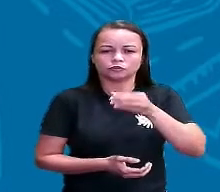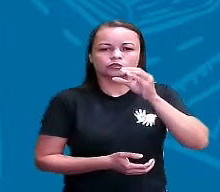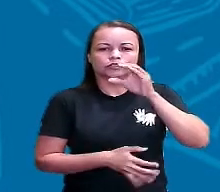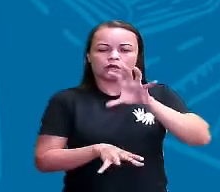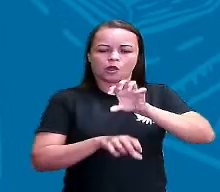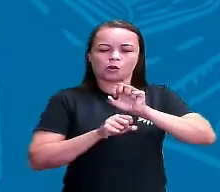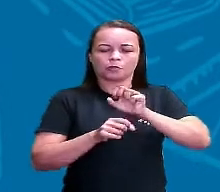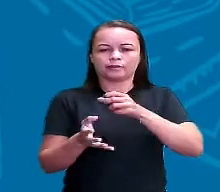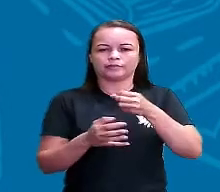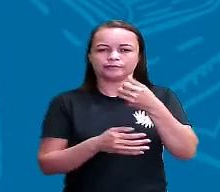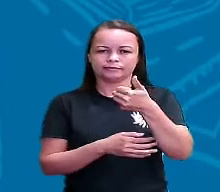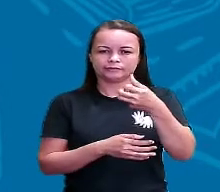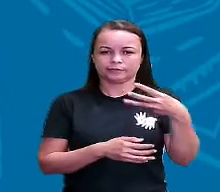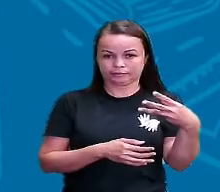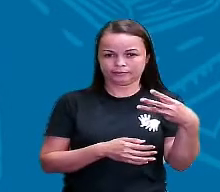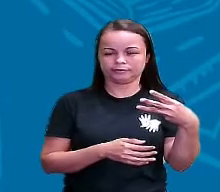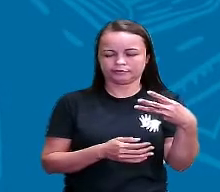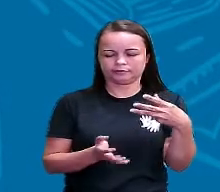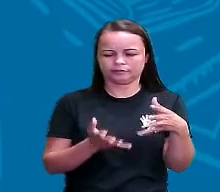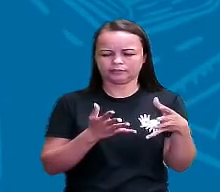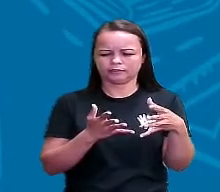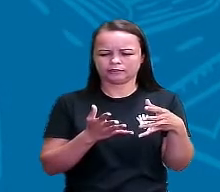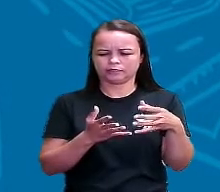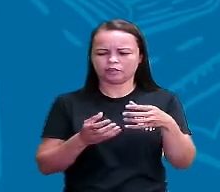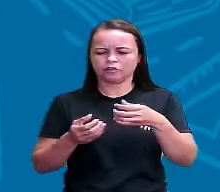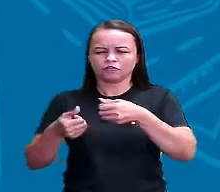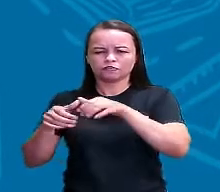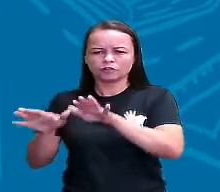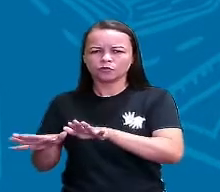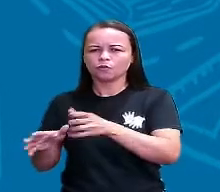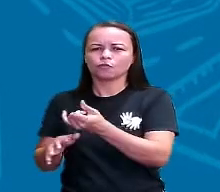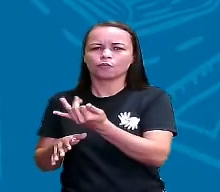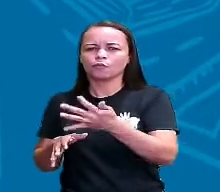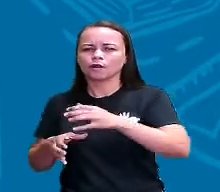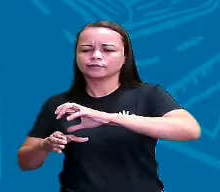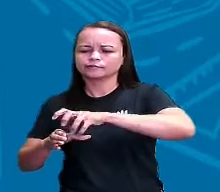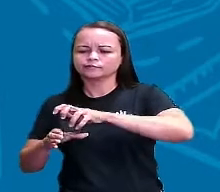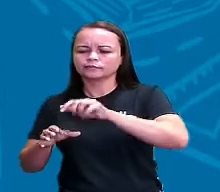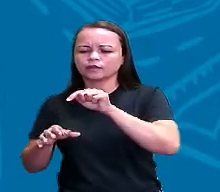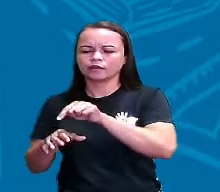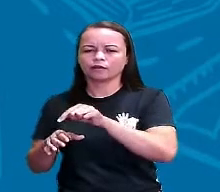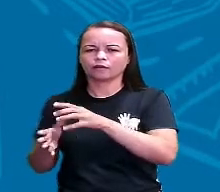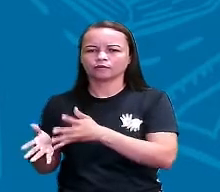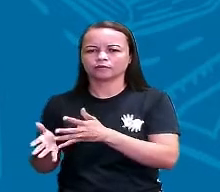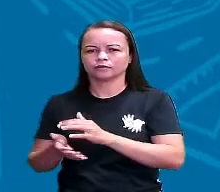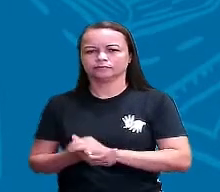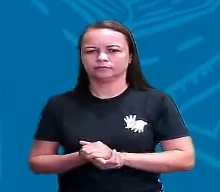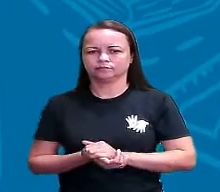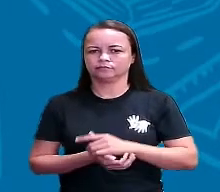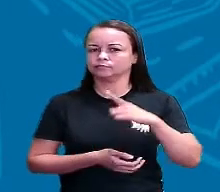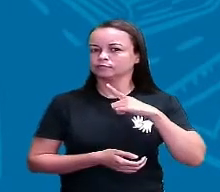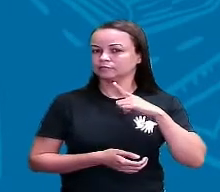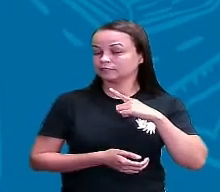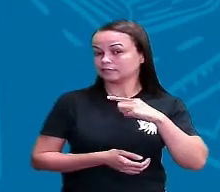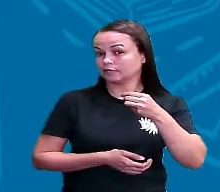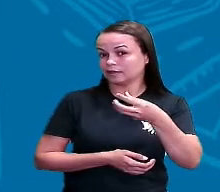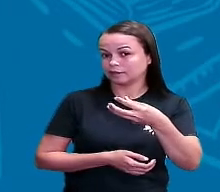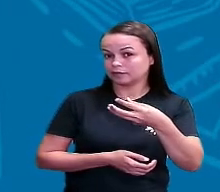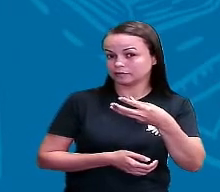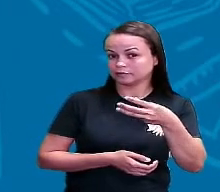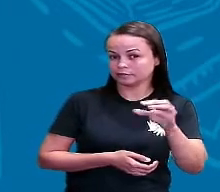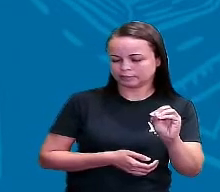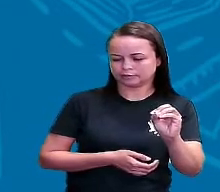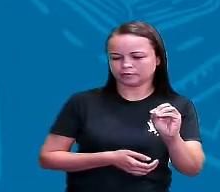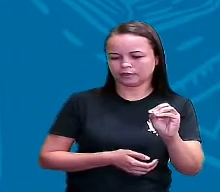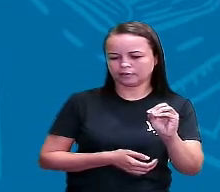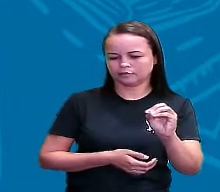aula. Quantas garrafas sobraram? Tinha 30 e aí